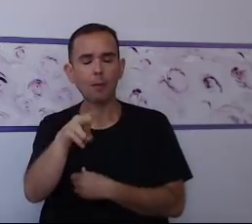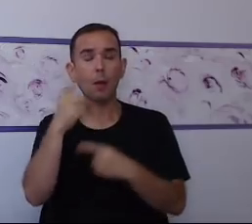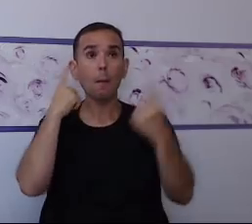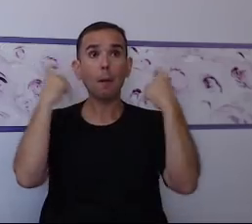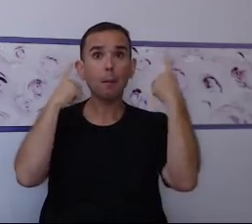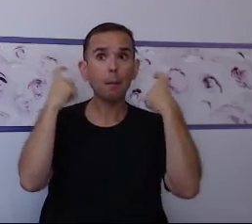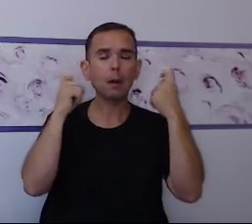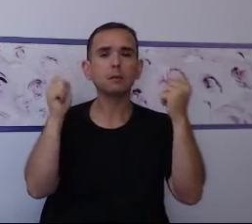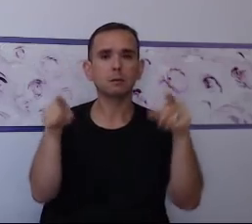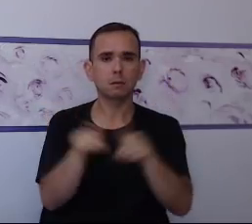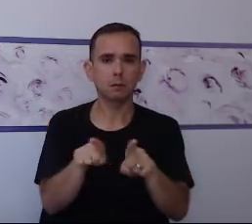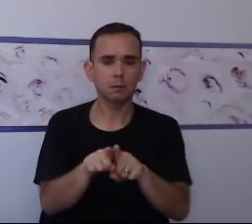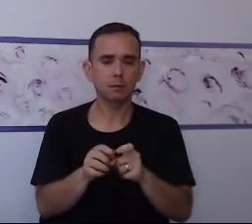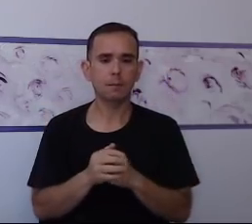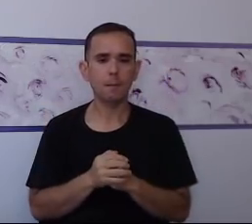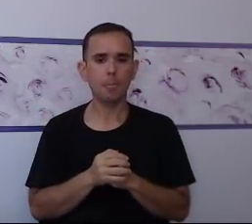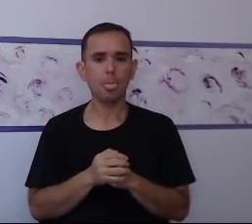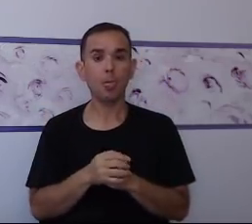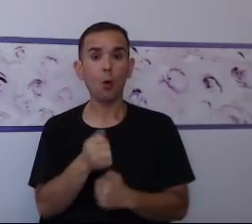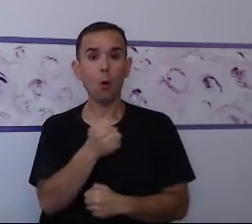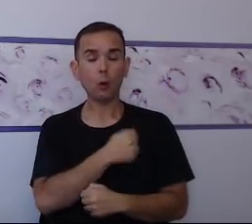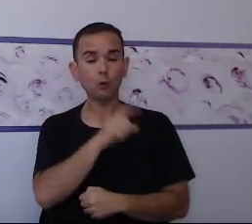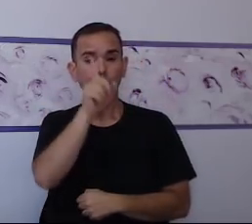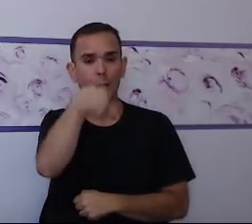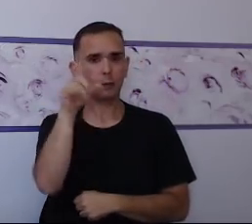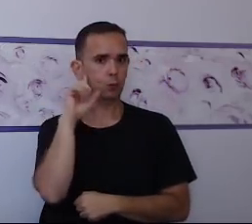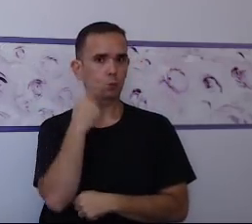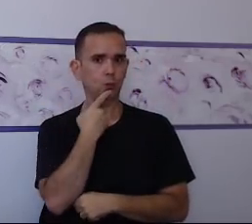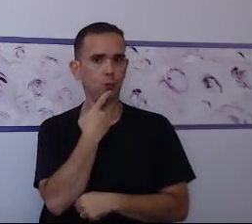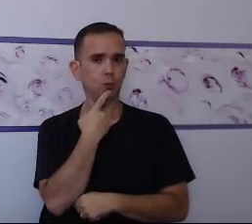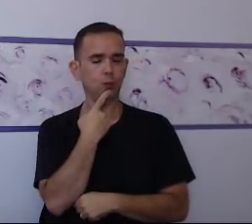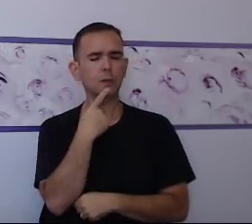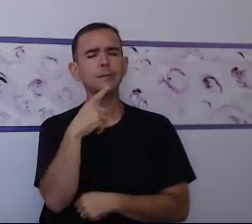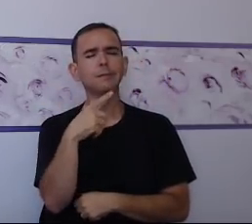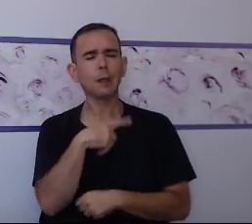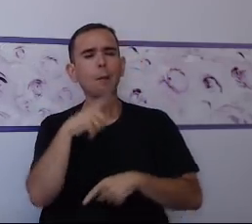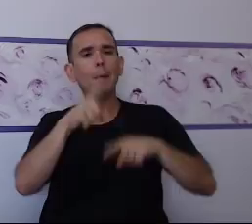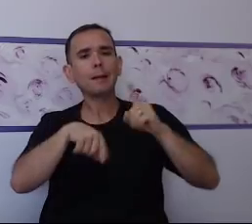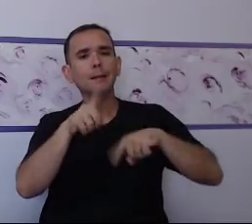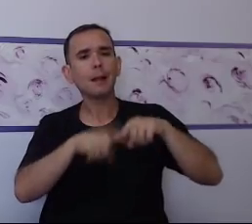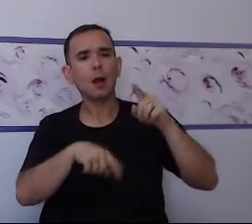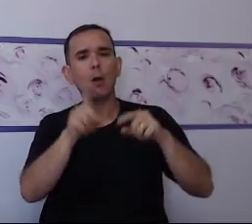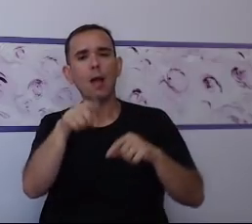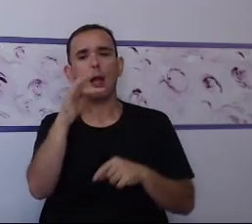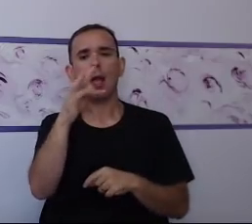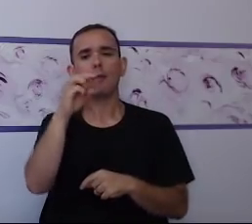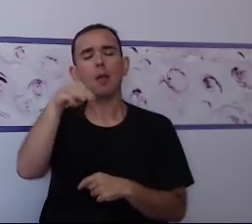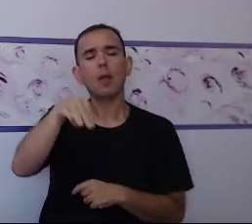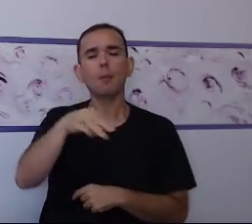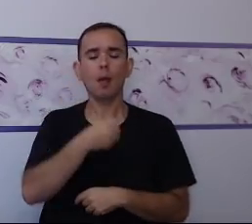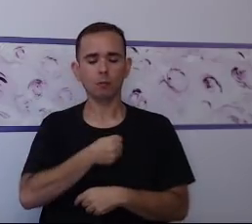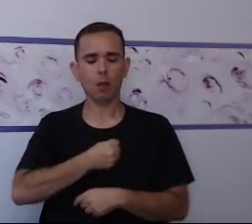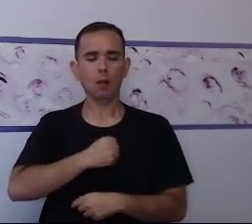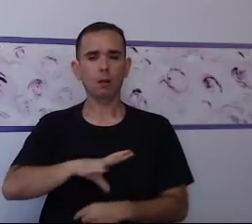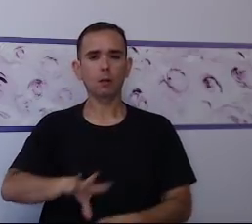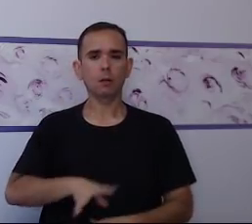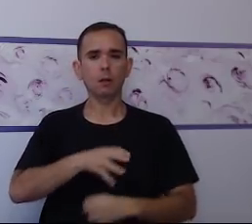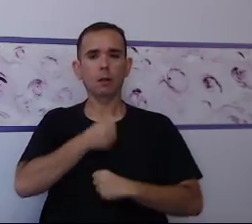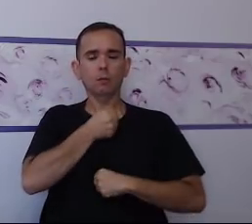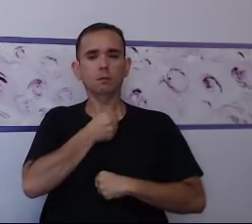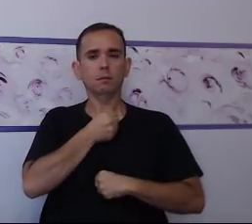alerta, entre outros. Então, assim, o aluno ele é surdo, tem um equipamento que chama o FM, que o aluno